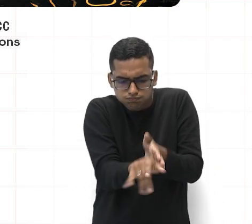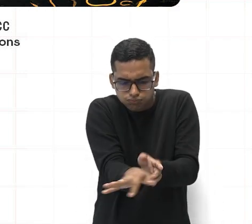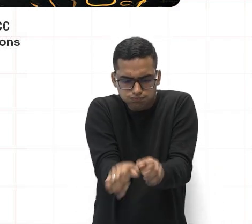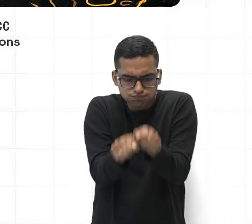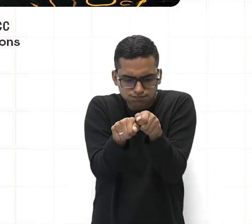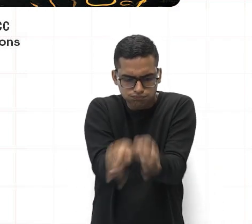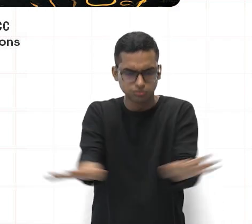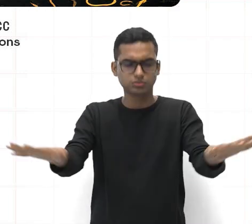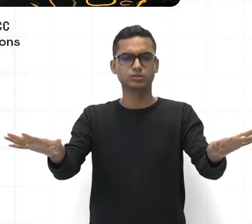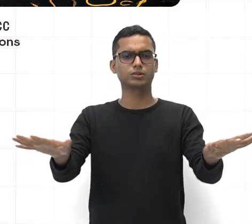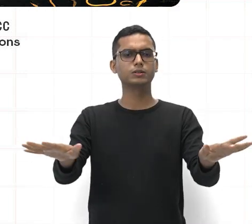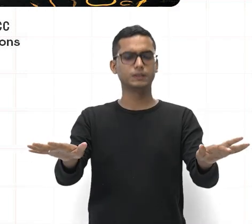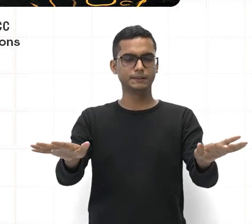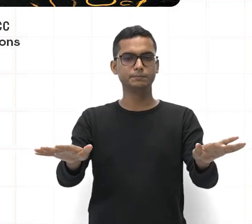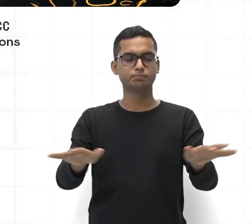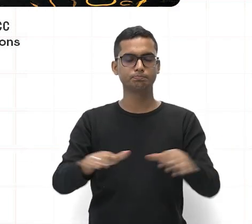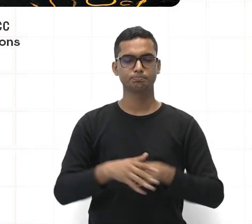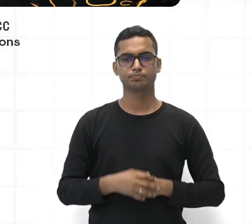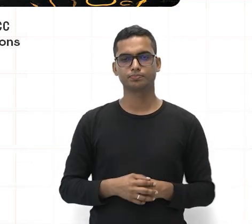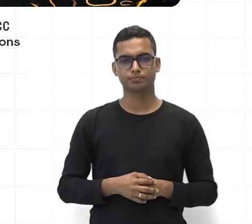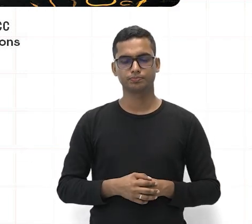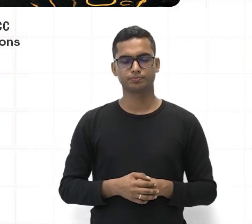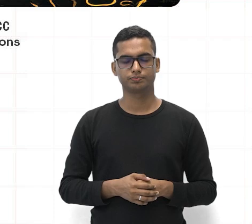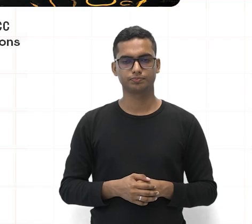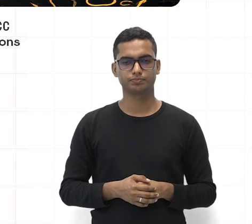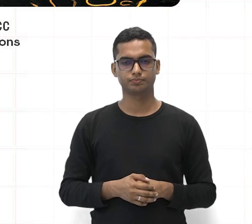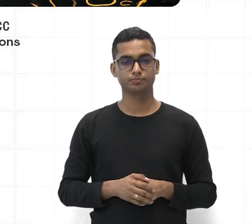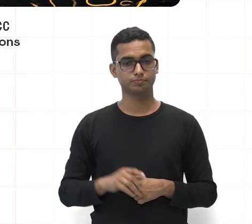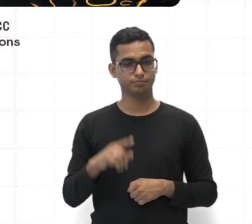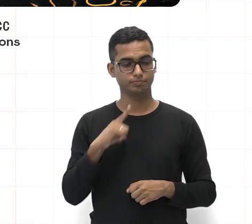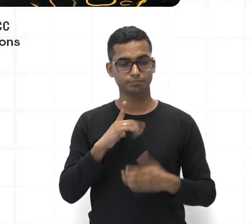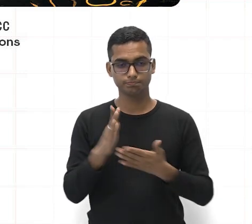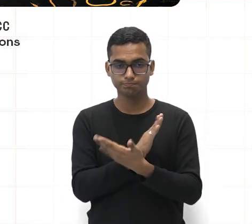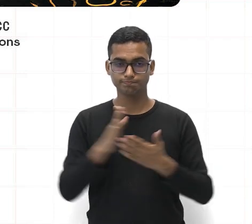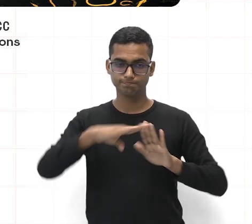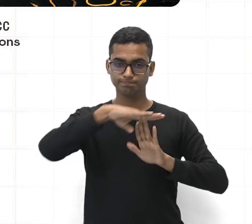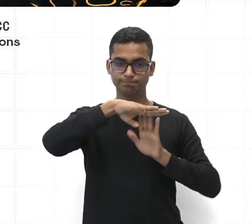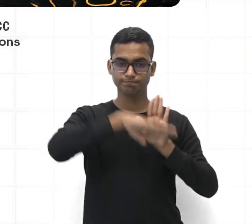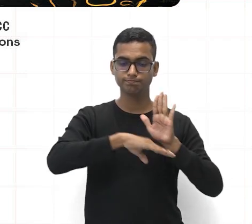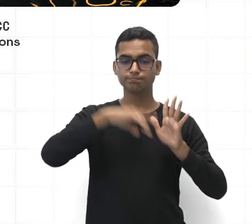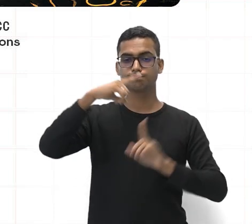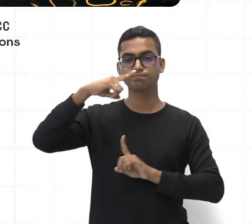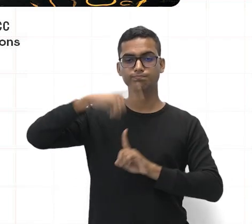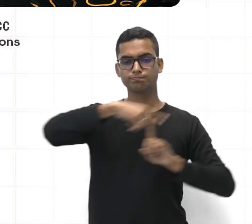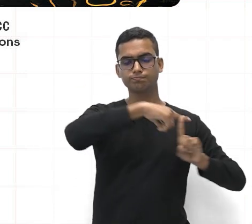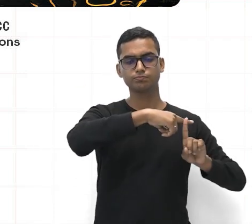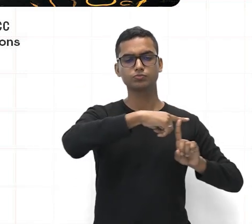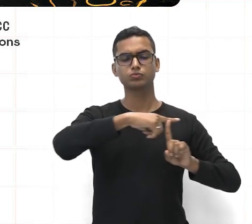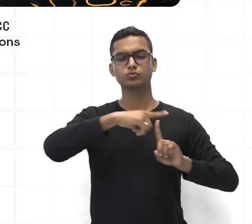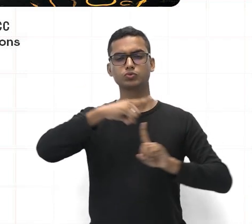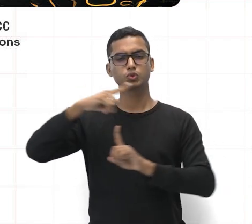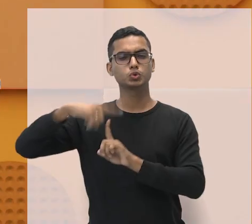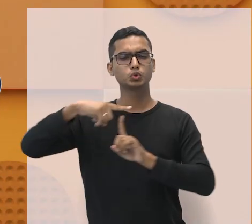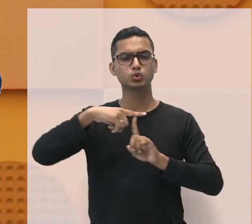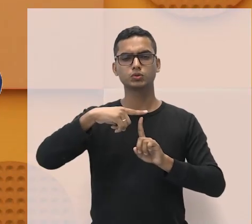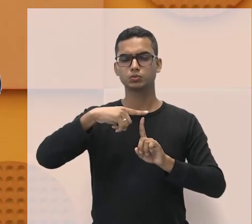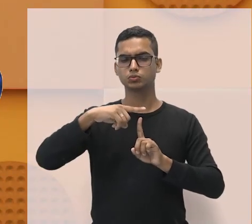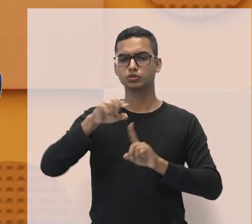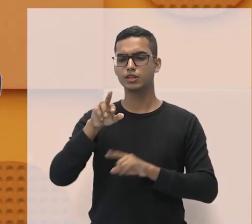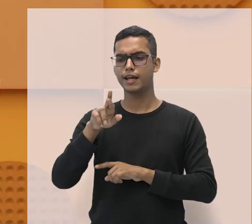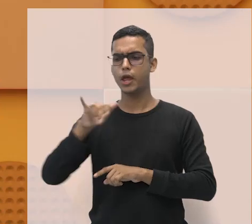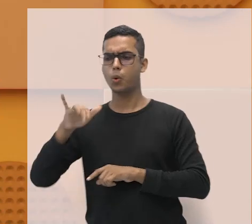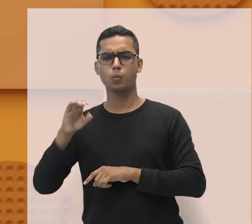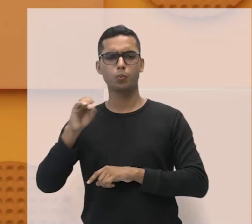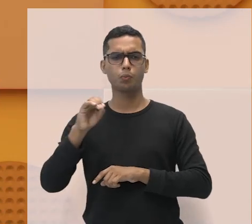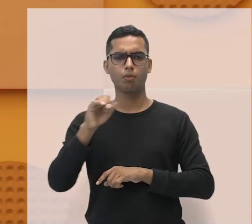deságua. E aí nós temos algumas classificações sobre os tipos de rios. E aí